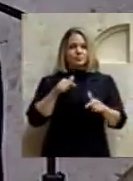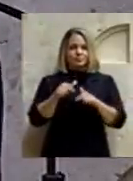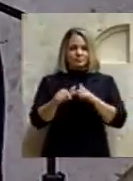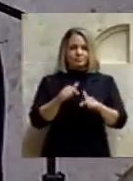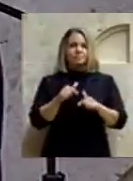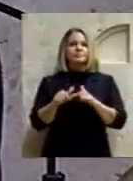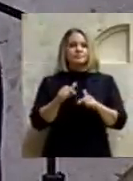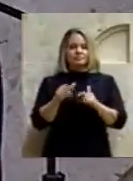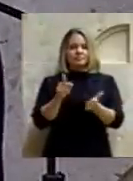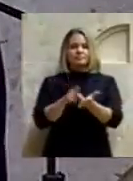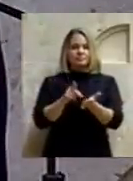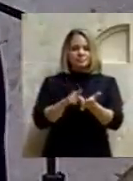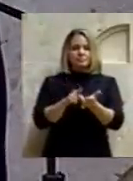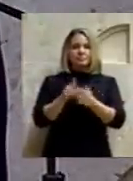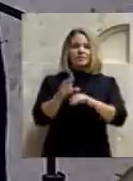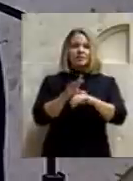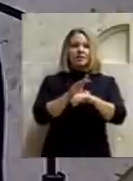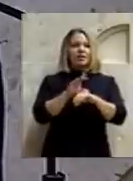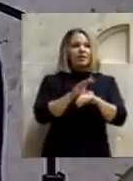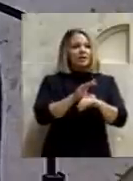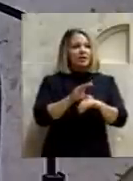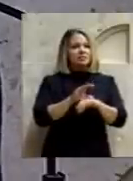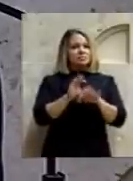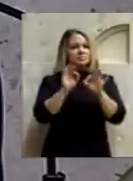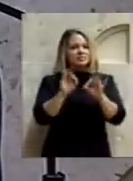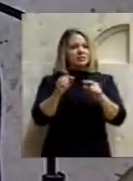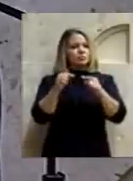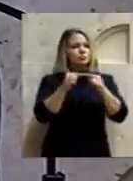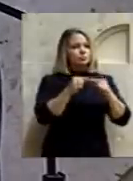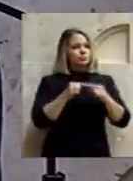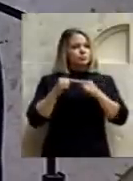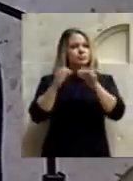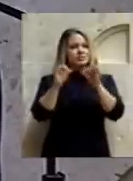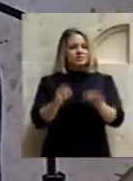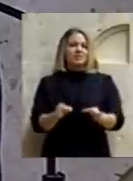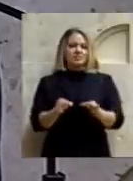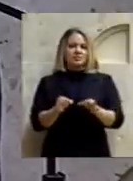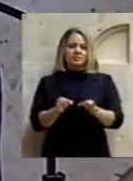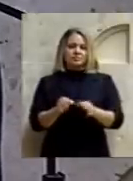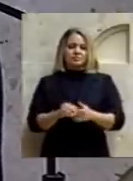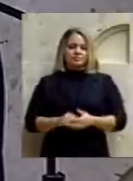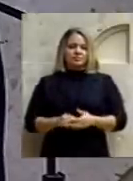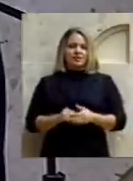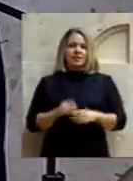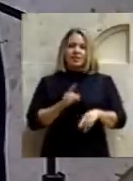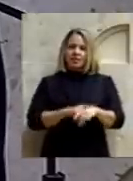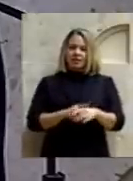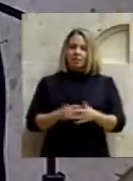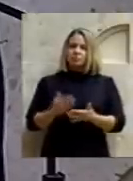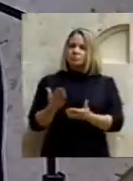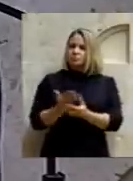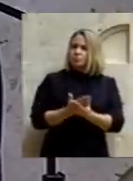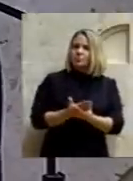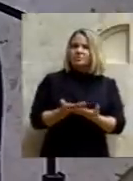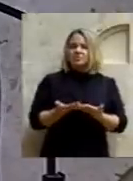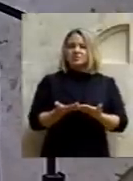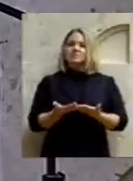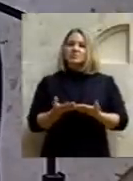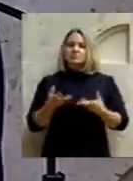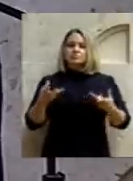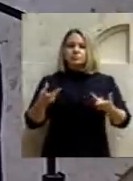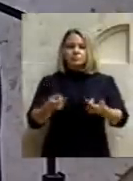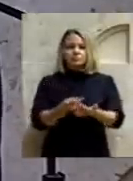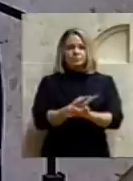tornar efetivo o princípio constitucional da razoável duração do processo. Essa razoável duração do